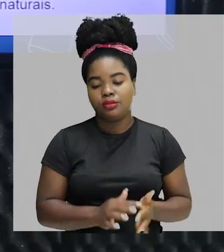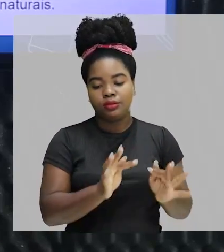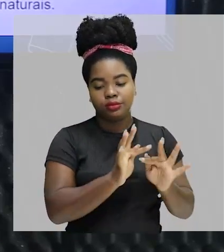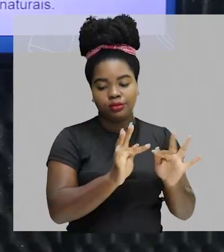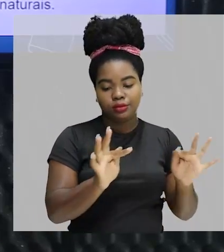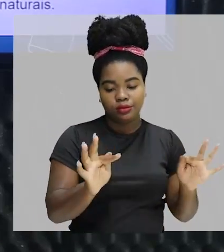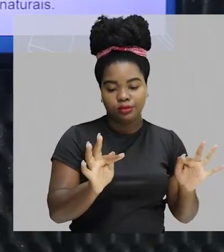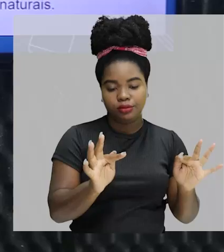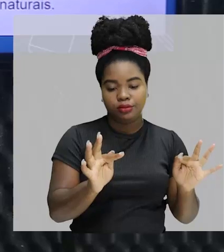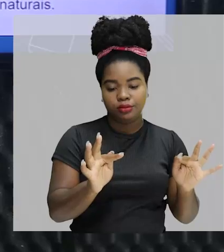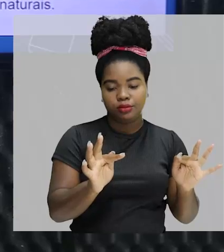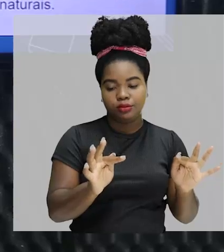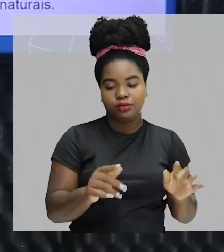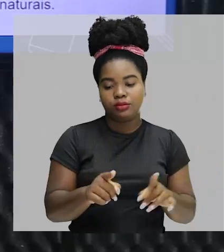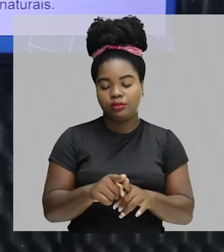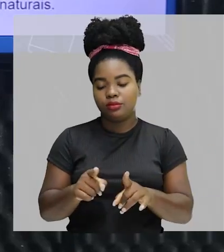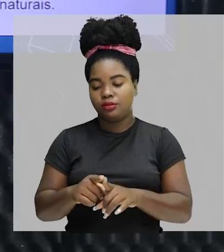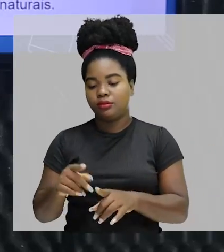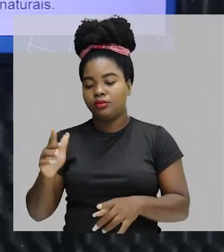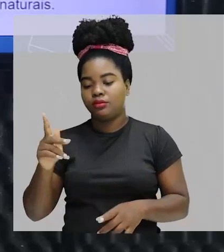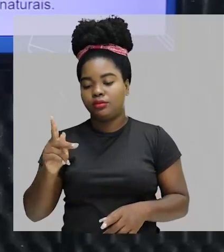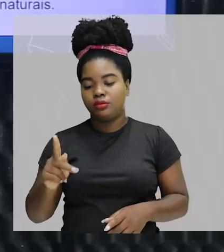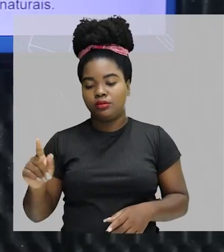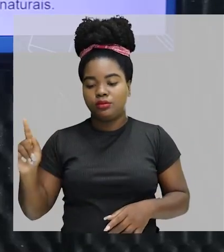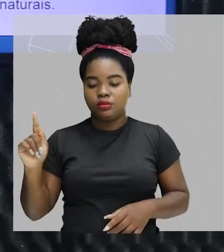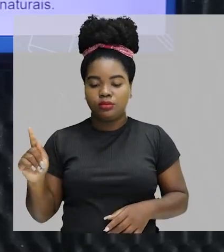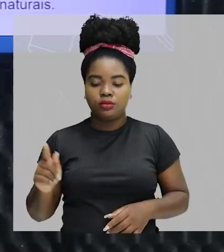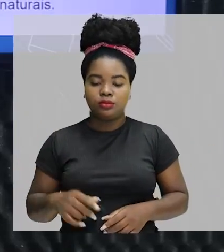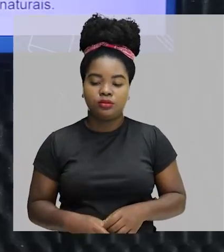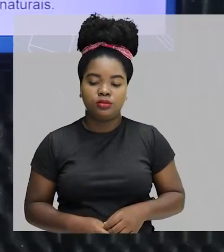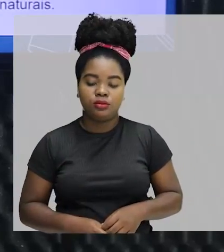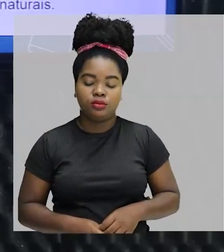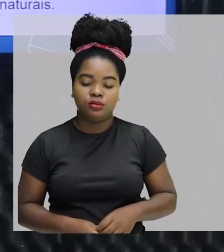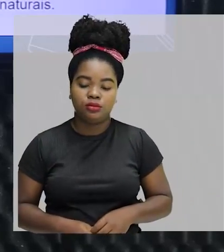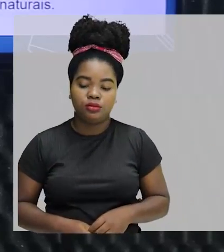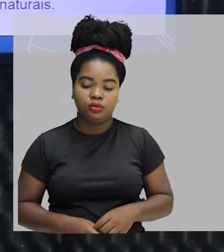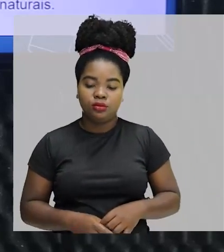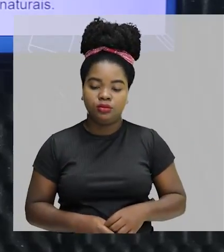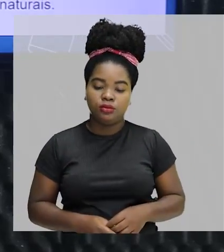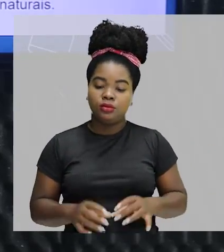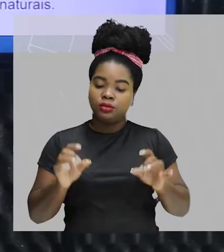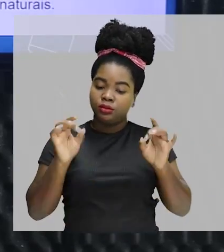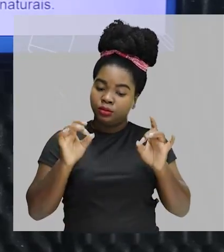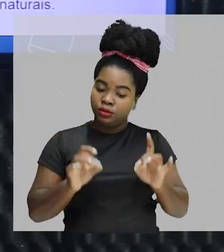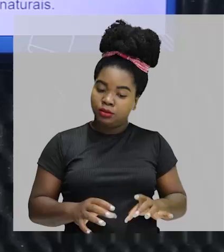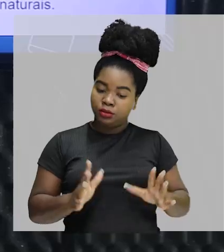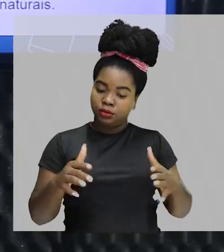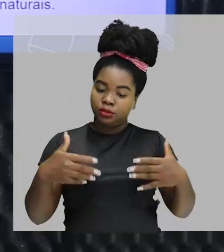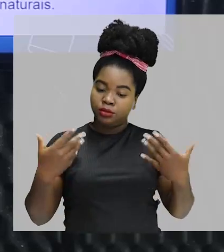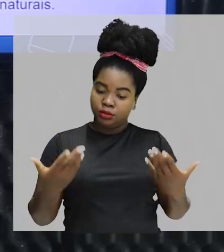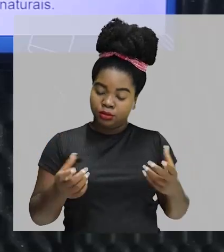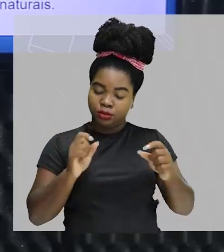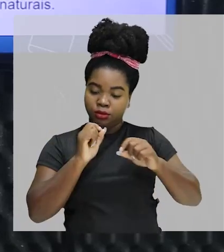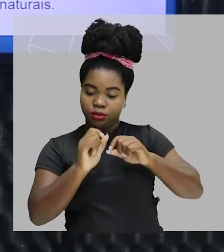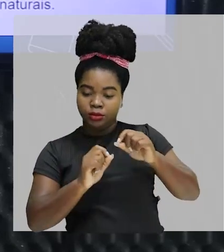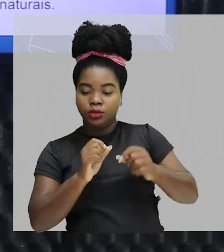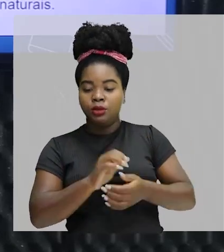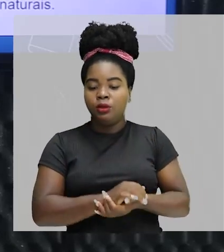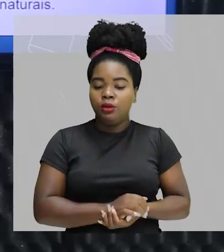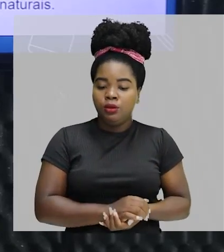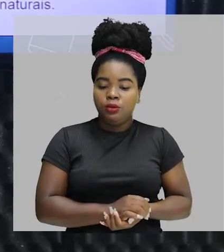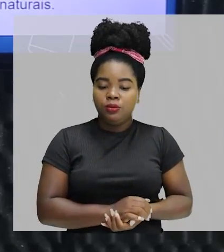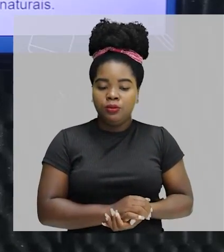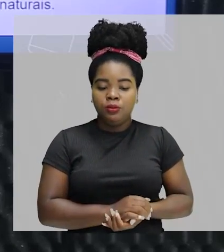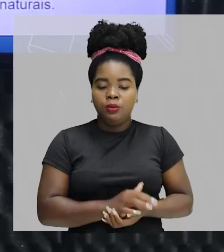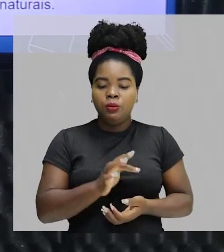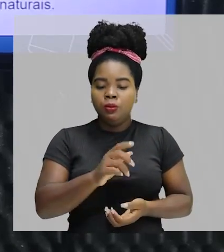com os termos da PG e os termos da exponencial, tá? O detalhe aqui, para essa expressão f de x